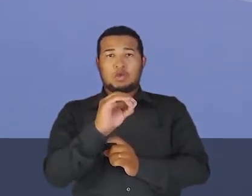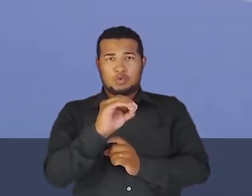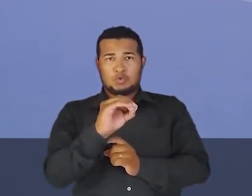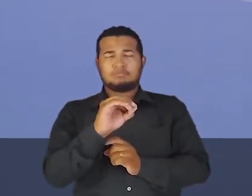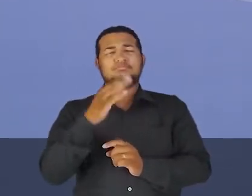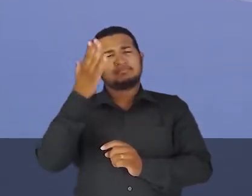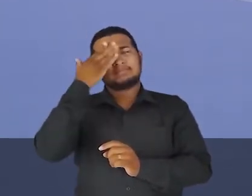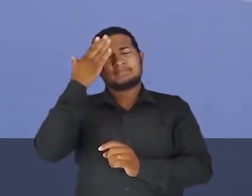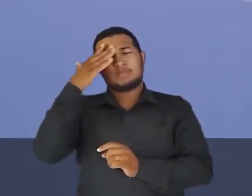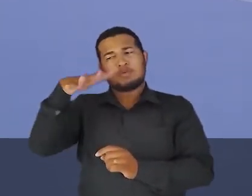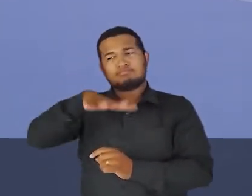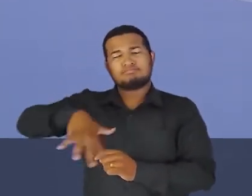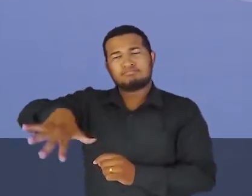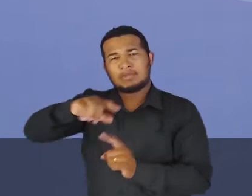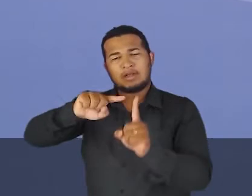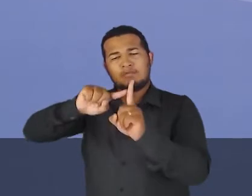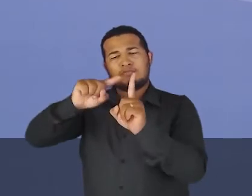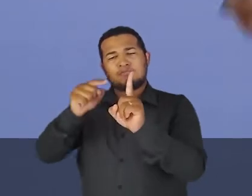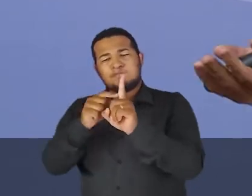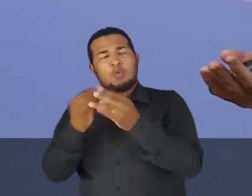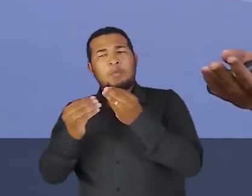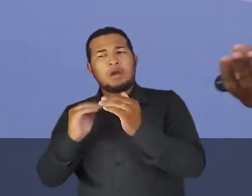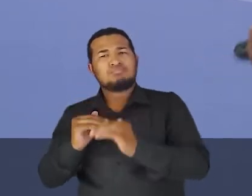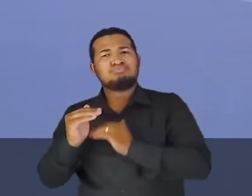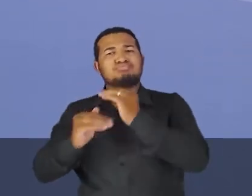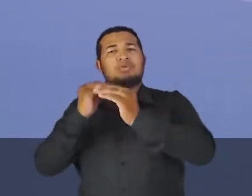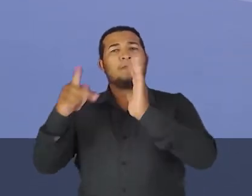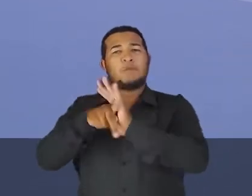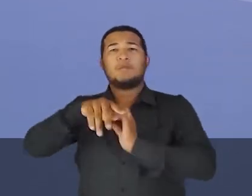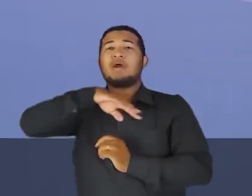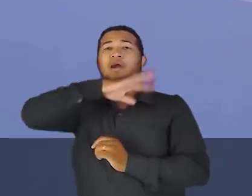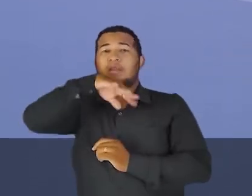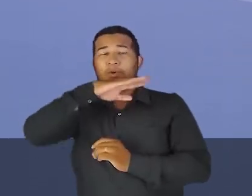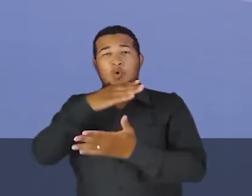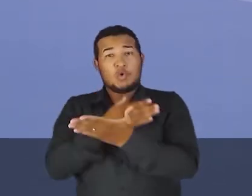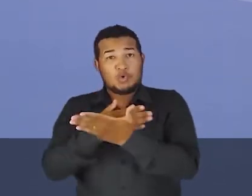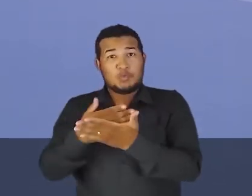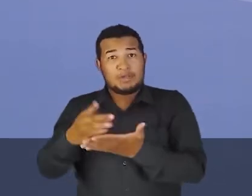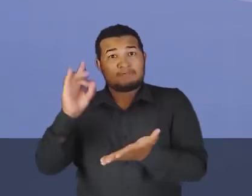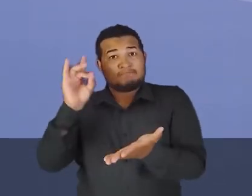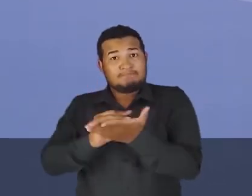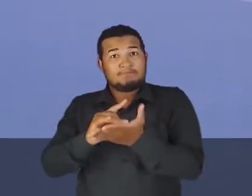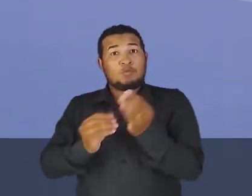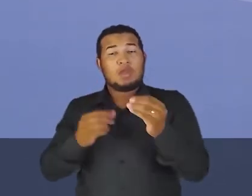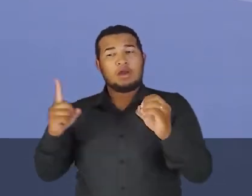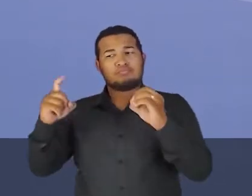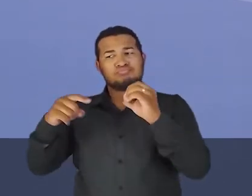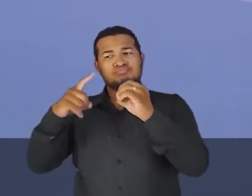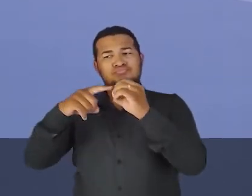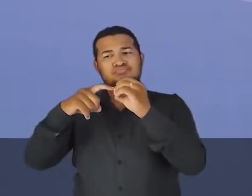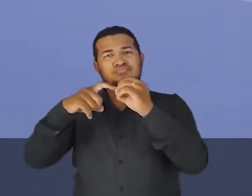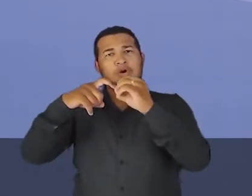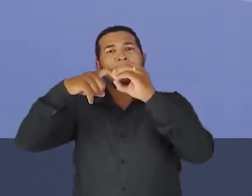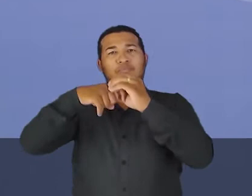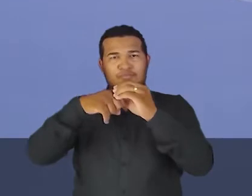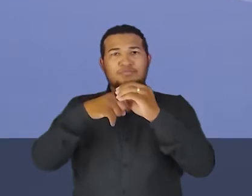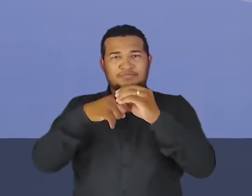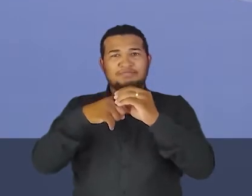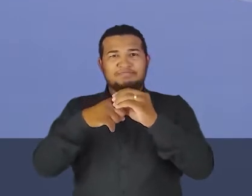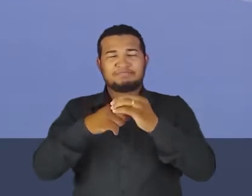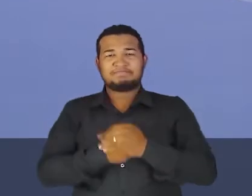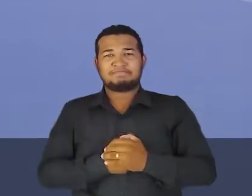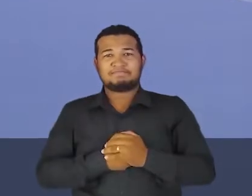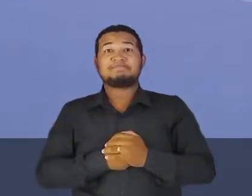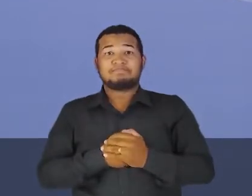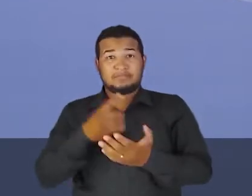esse processo de desenvolvimento embrionário dos animais que se inicia no processo de fecundação, que é o encontro do espermatozoide com